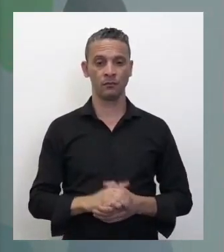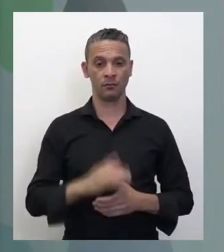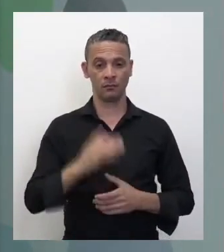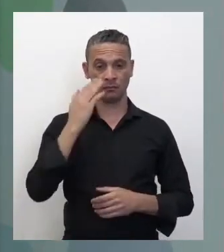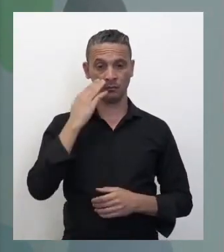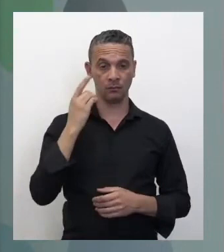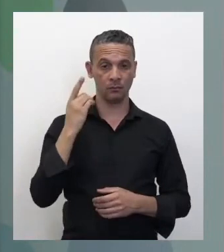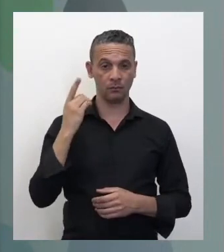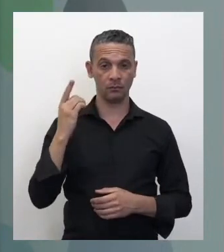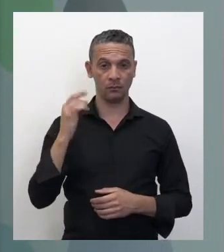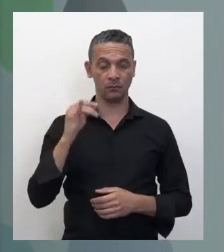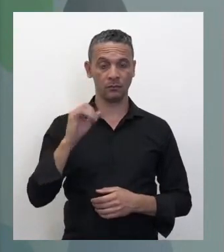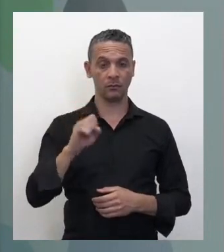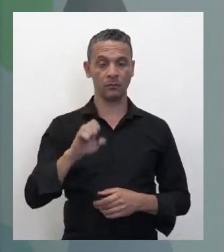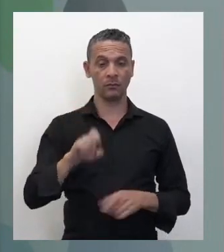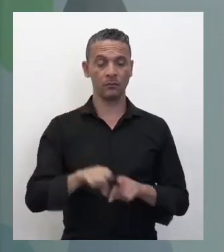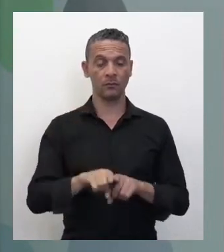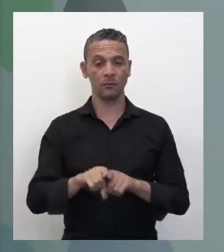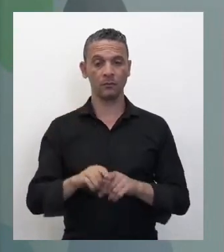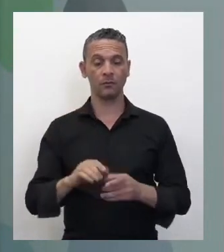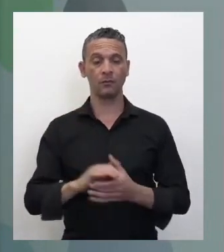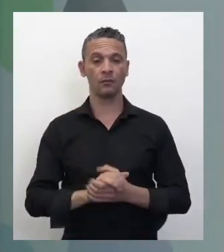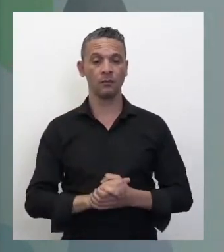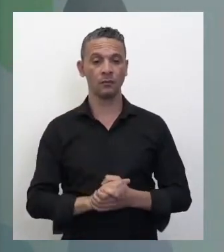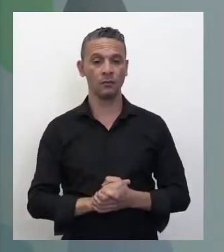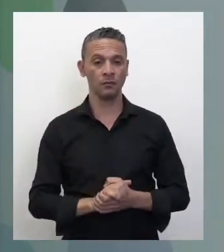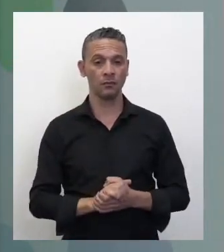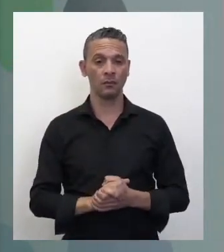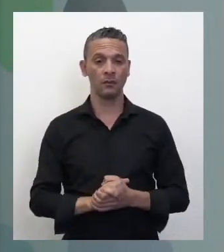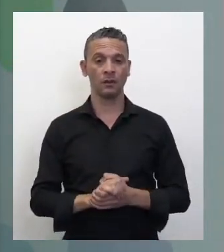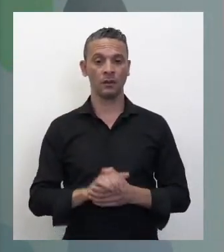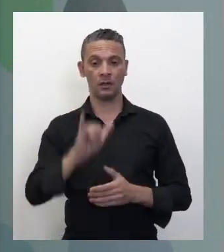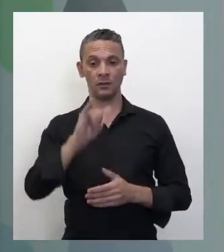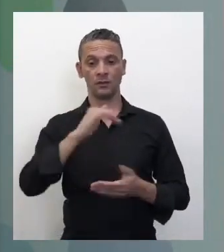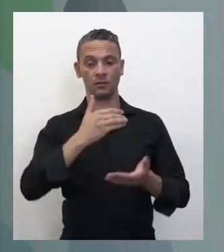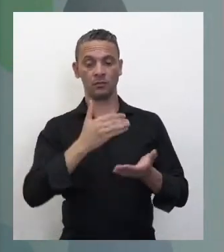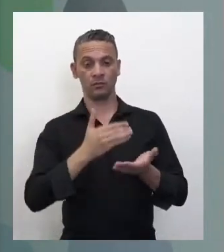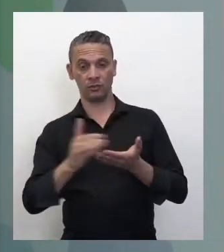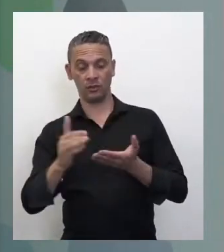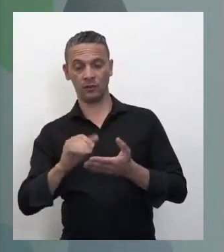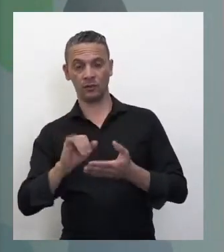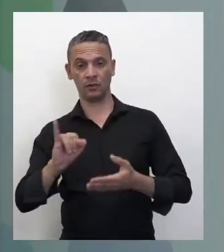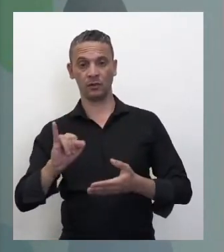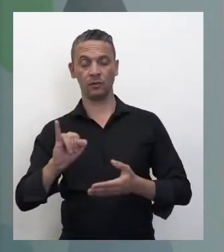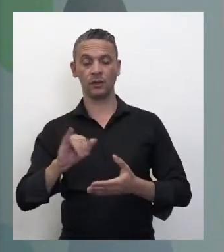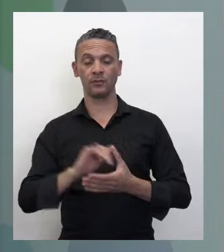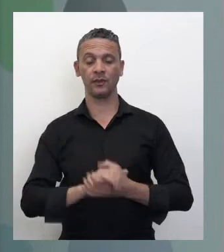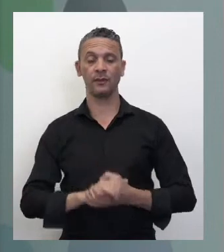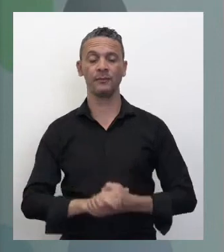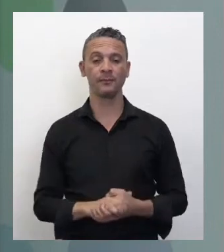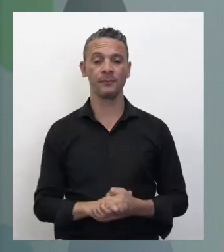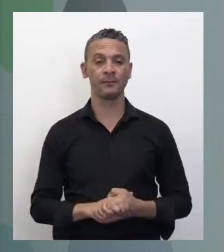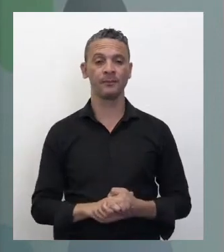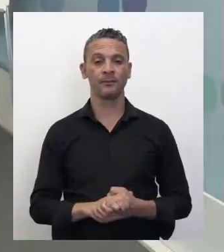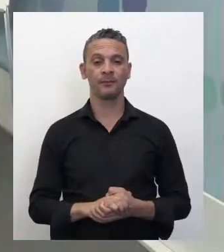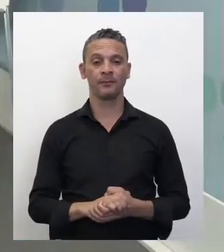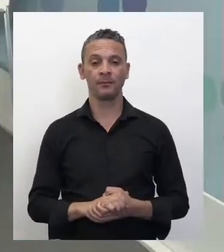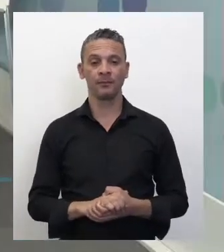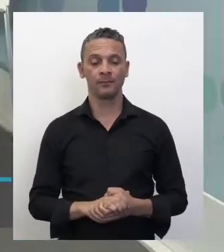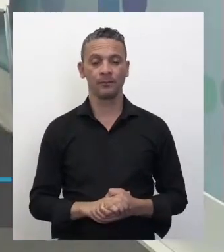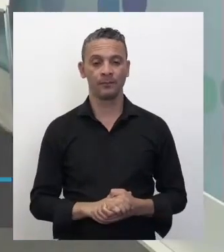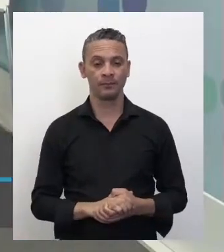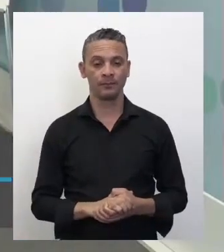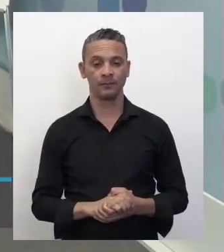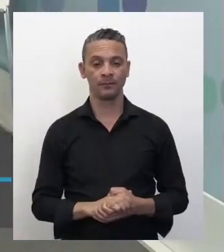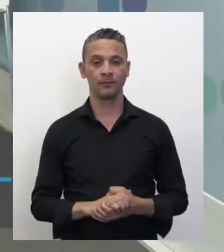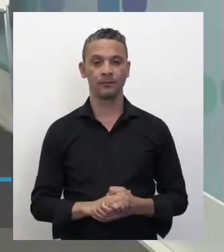caso aqui da nossa primeira sentença, a gente tem que cortar o Y e colocar o IES. Ficou tranquilo? Sim, sim. Acho